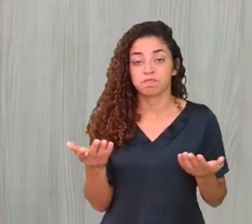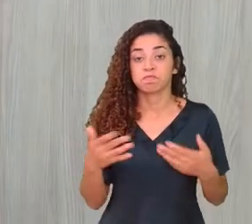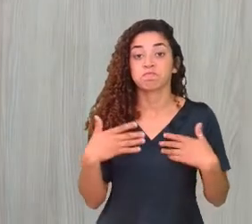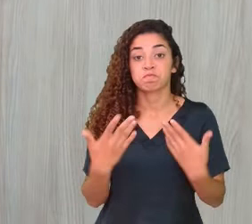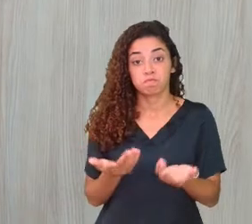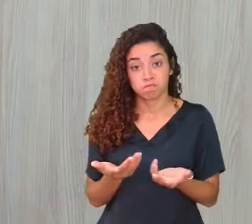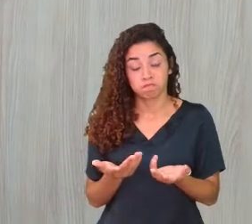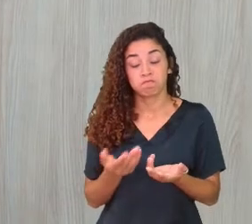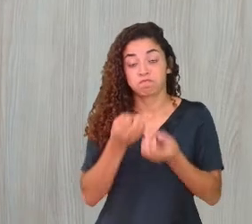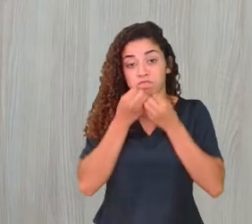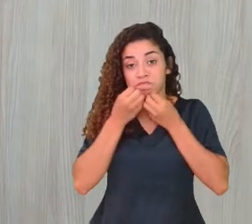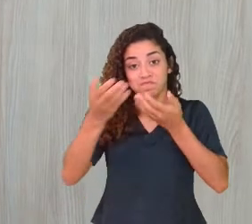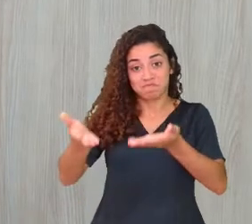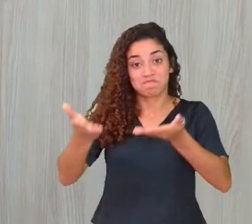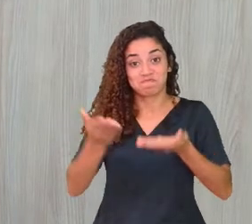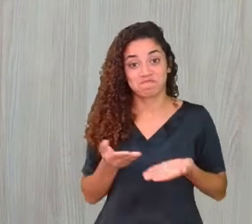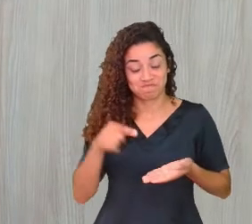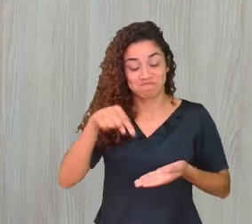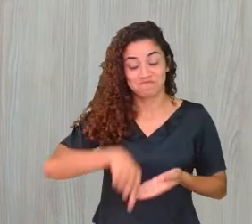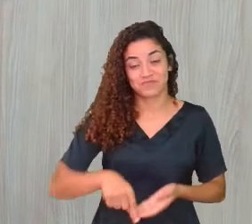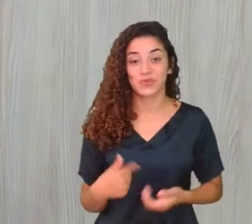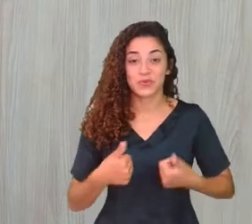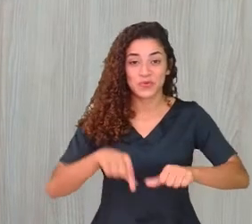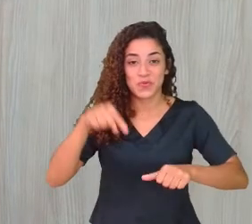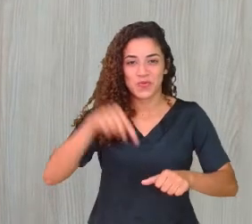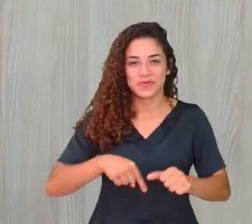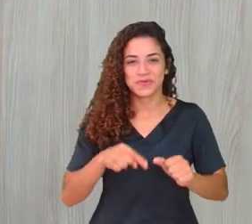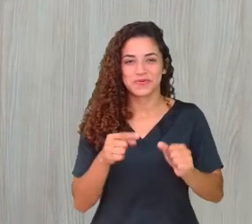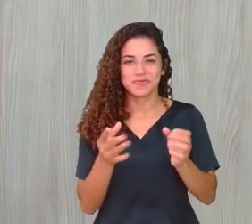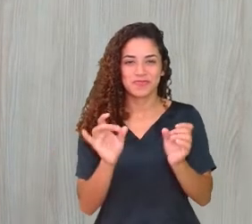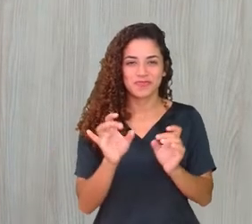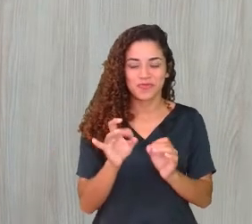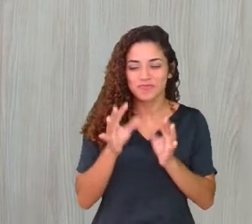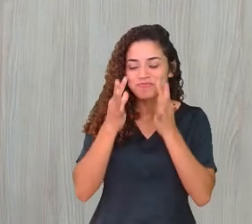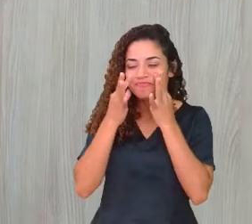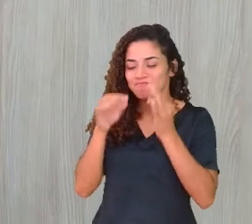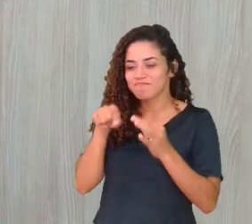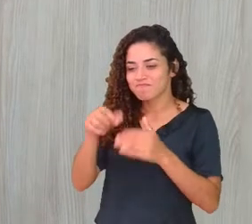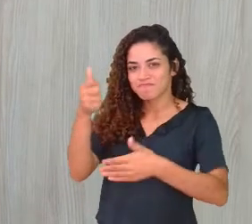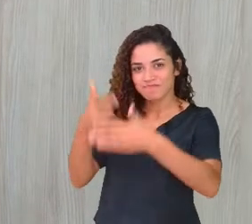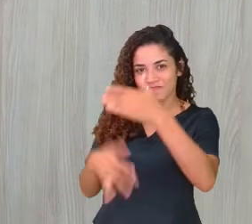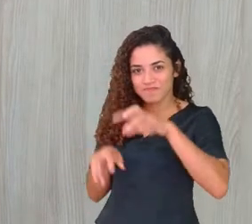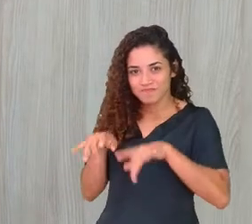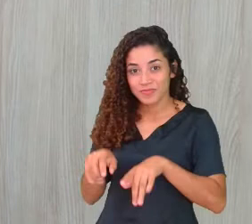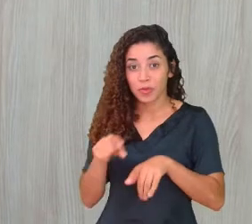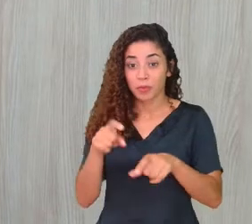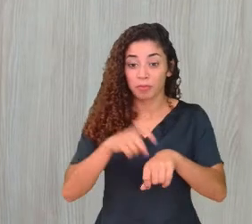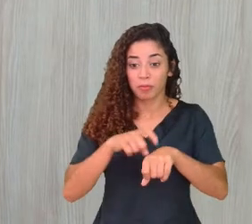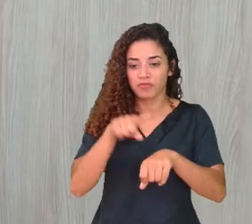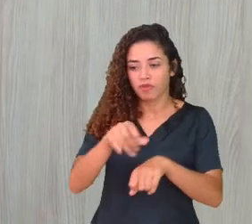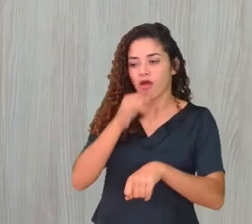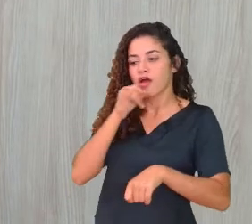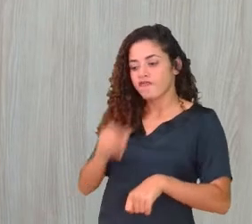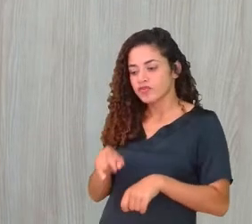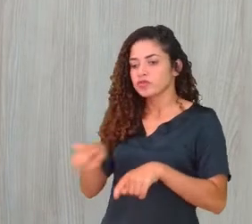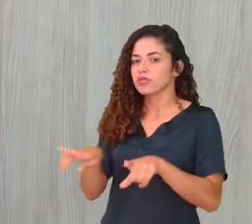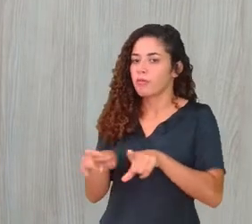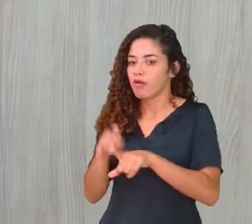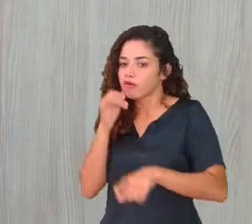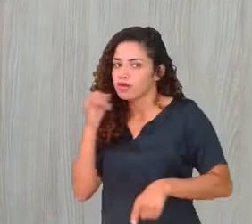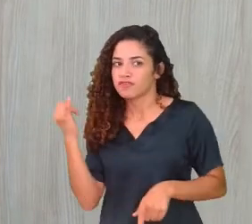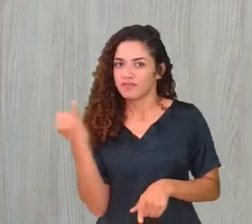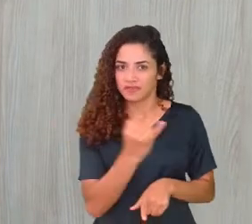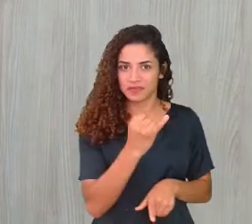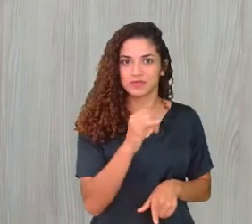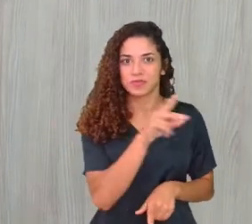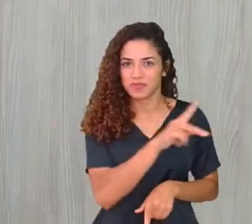Dizendo logo, sejam todos bem-vindos, né? Estou aqui bem ligadinha no chat, que vocês colocarem aqui, eu vou passar para a professora Cláudia e ela vai falar para